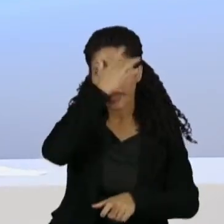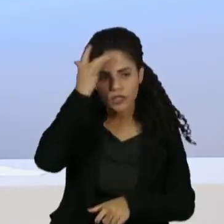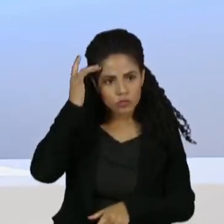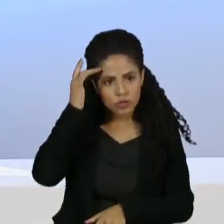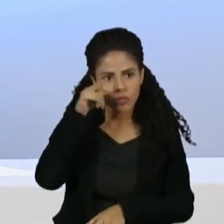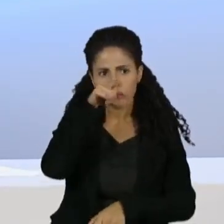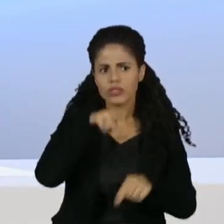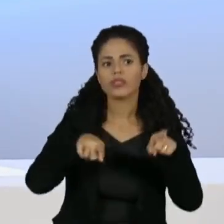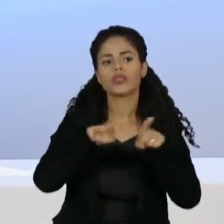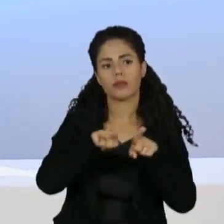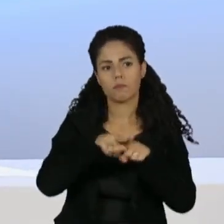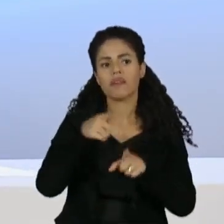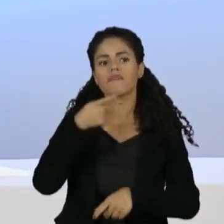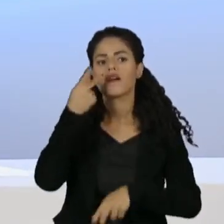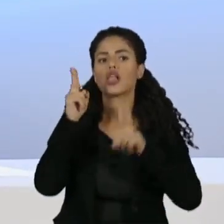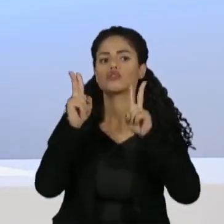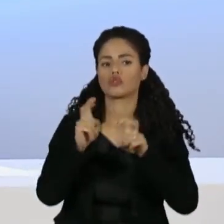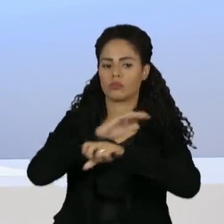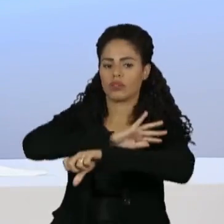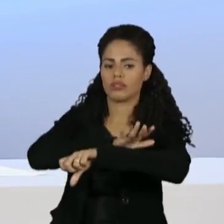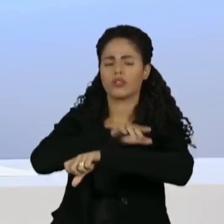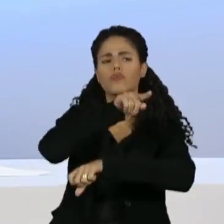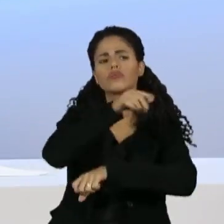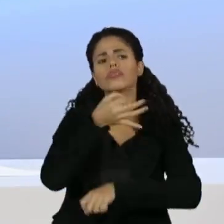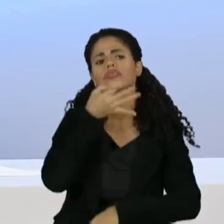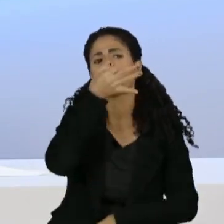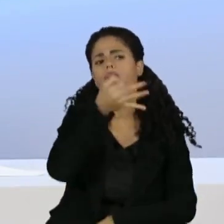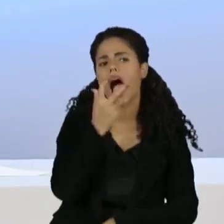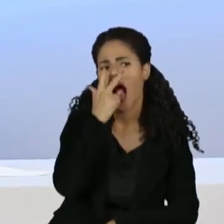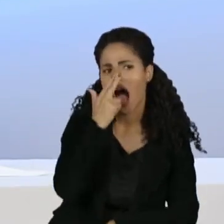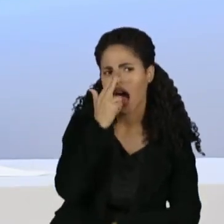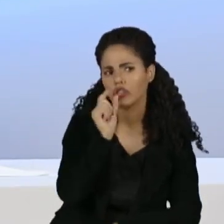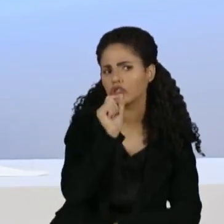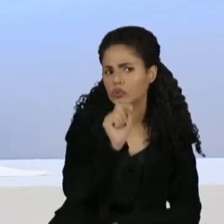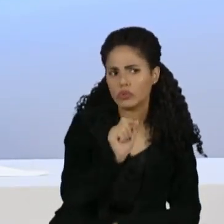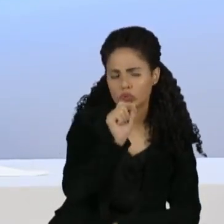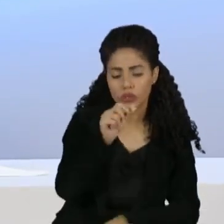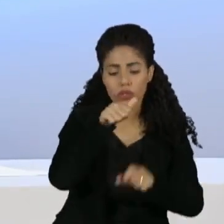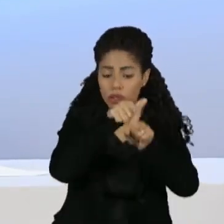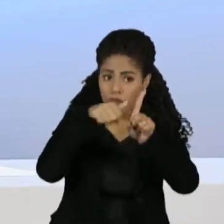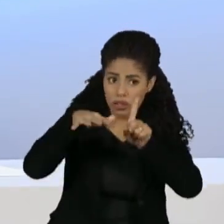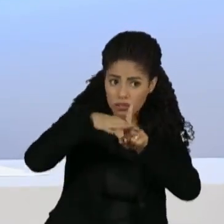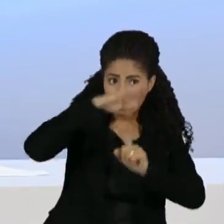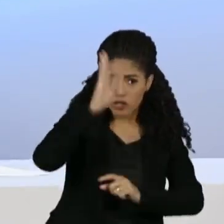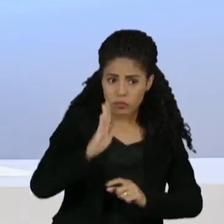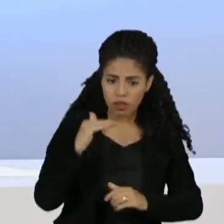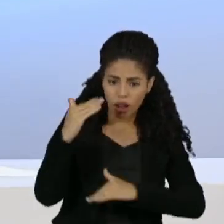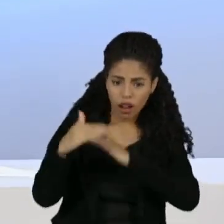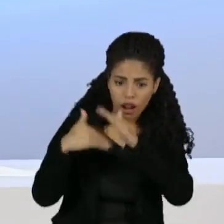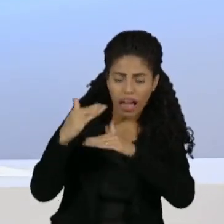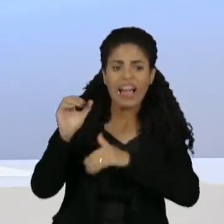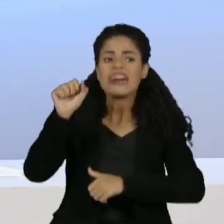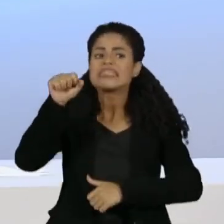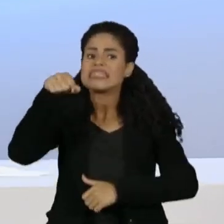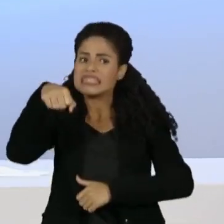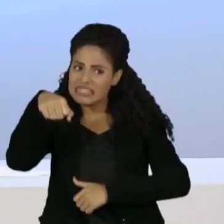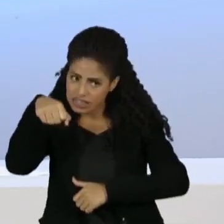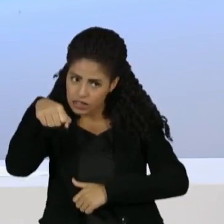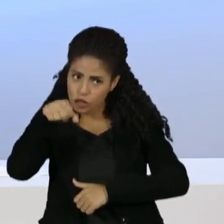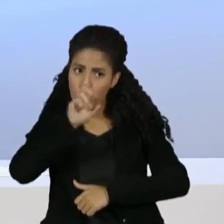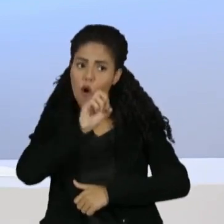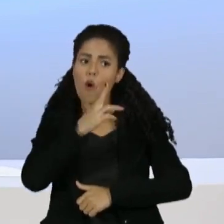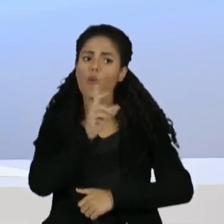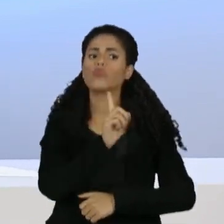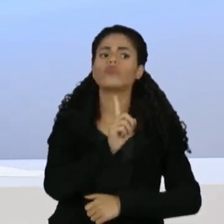sua também, né? E aí eu queria saber se você acha que verdadeiramente a sociedade brasileira está avançando, porque as estatísticas não dizem